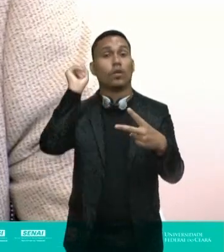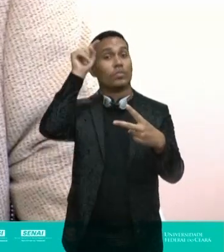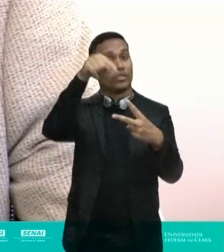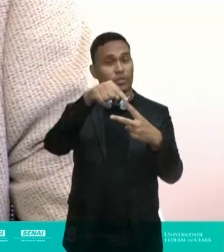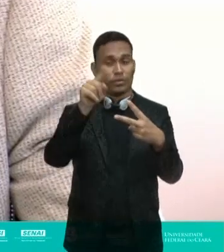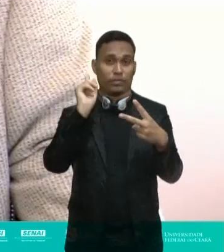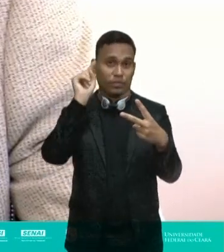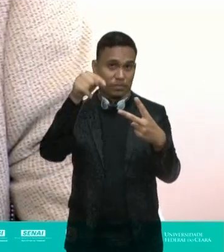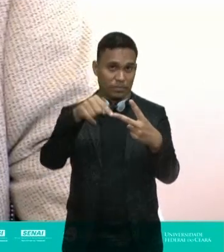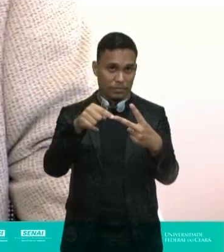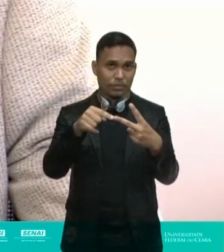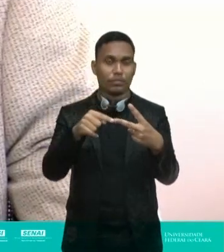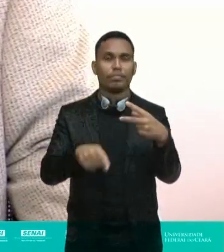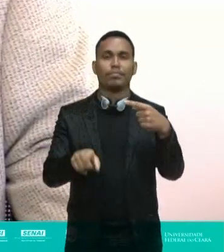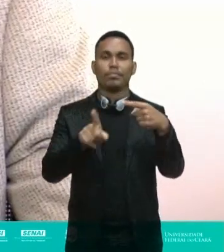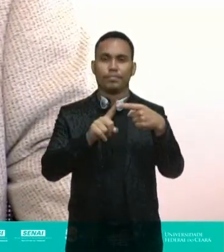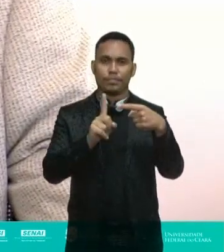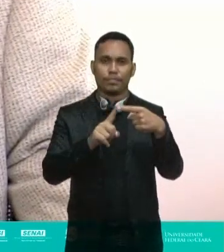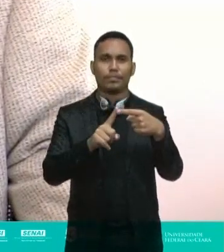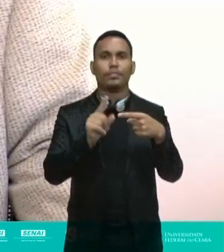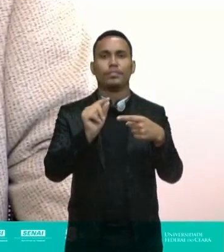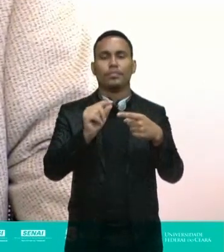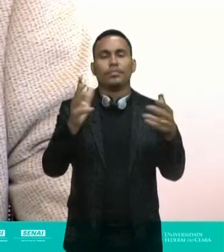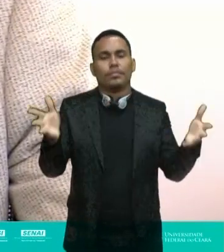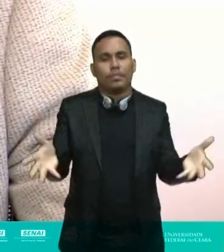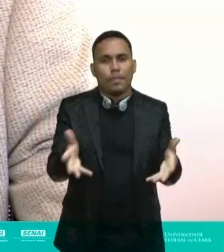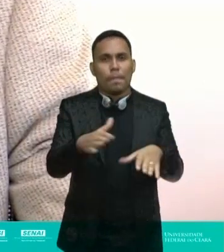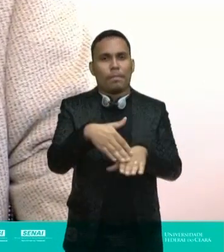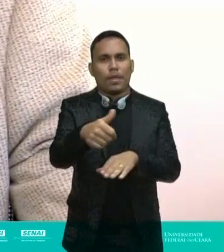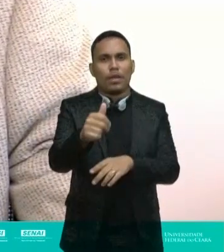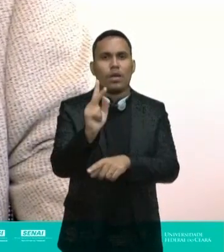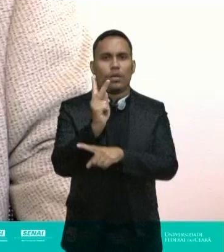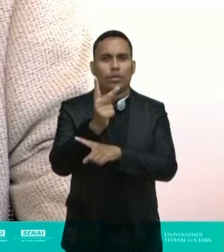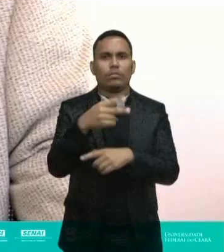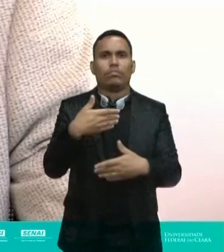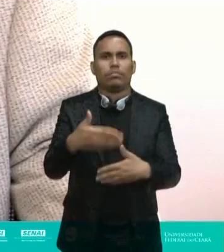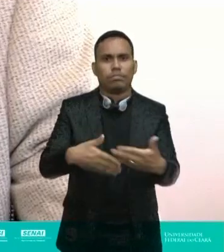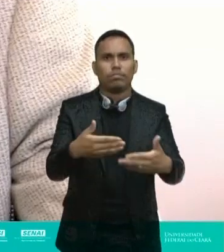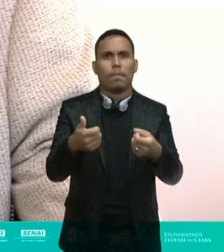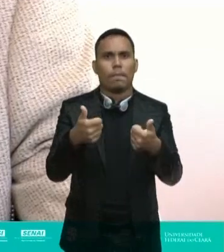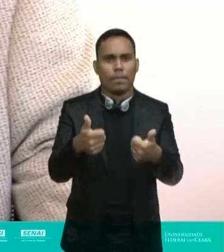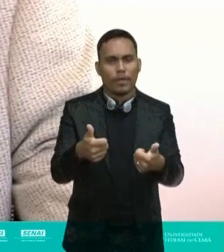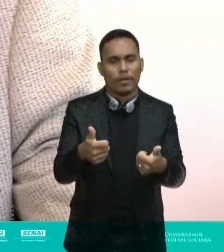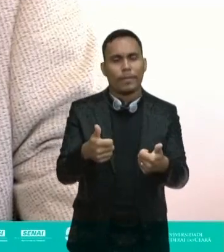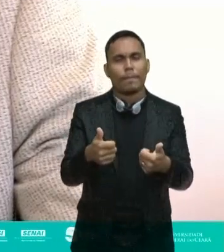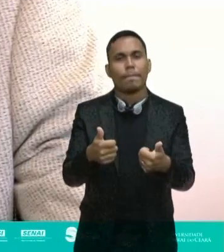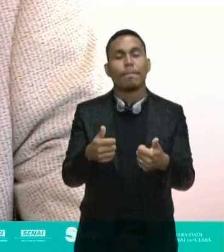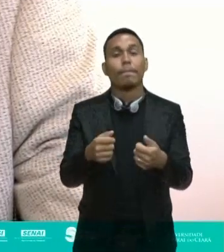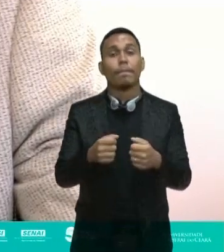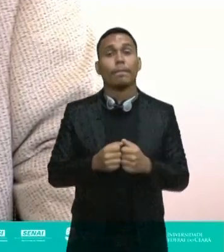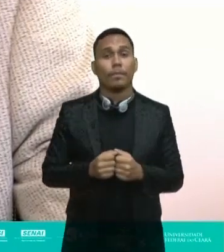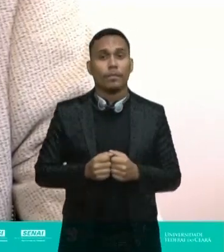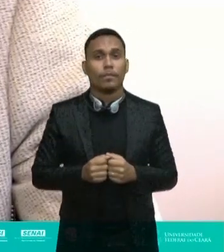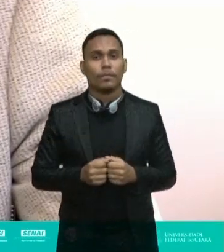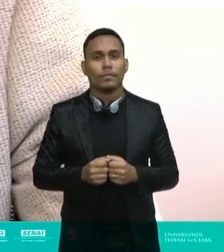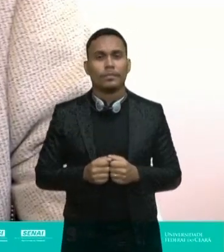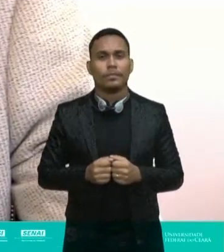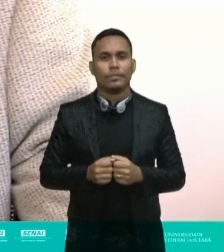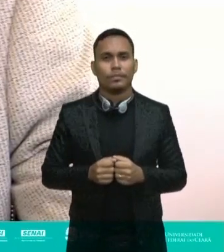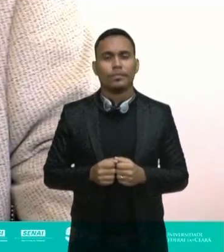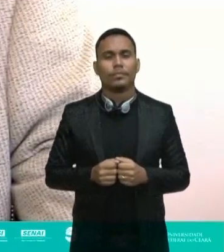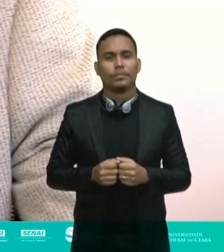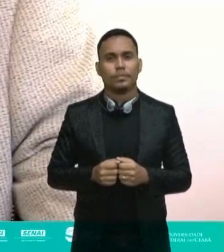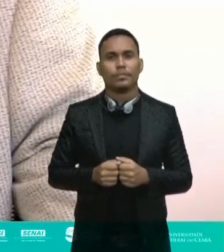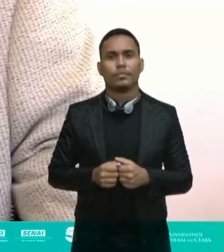primeiro lugar, viabilizar os investimentos na produção de hidrogênio na fase inicial e promover a incorporação de hidrogênio no sistema energético